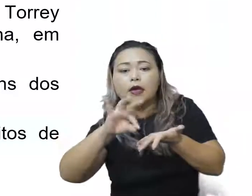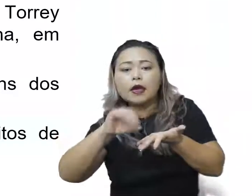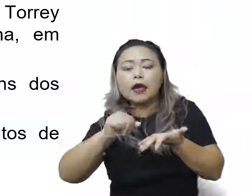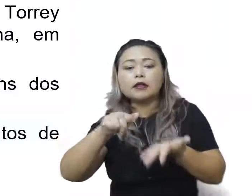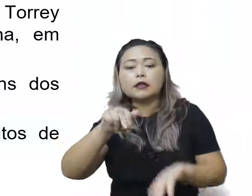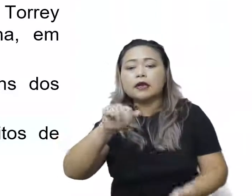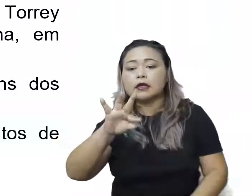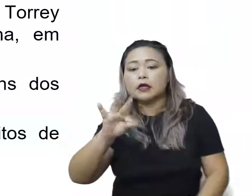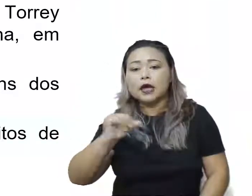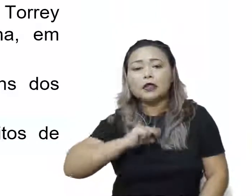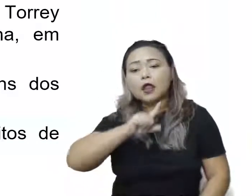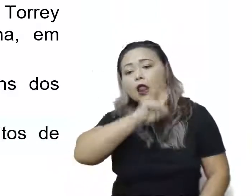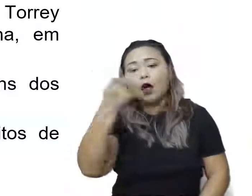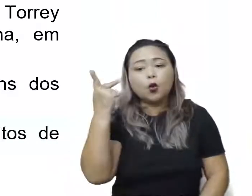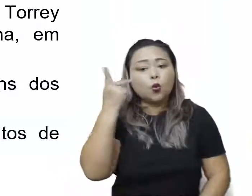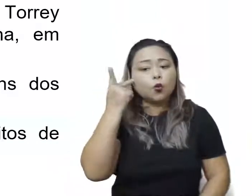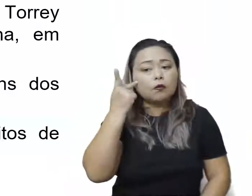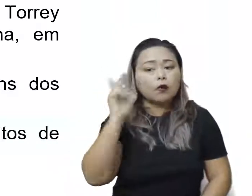no Japão.